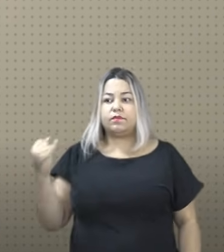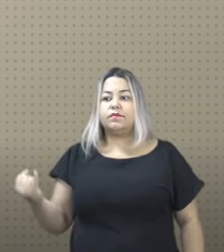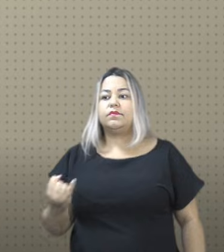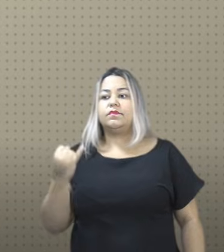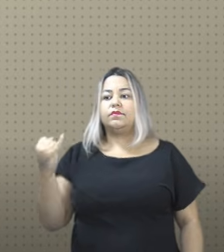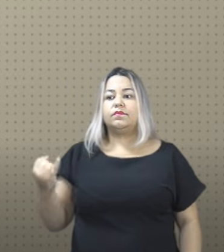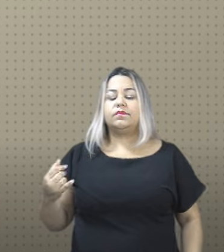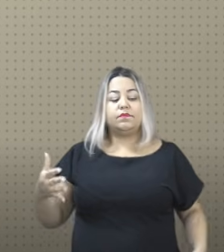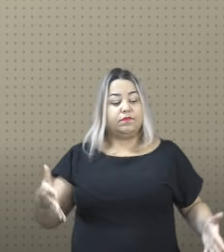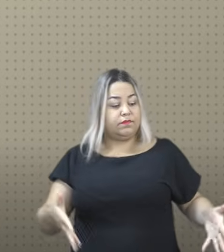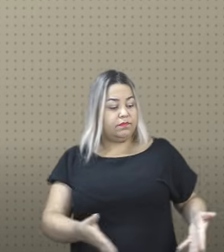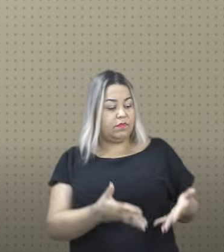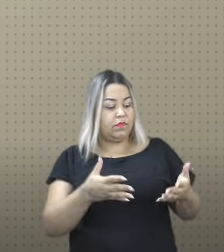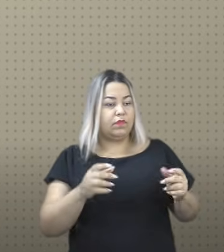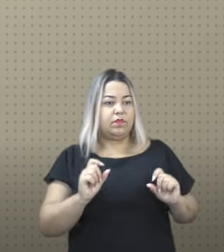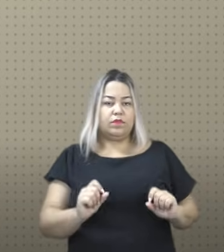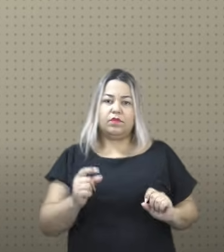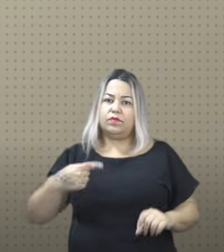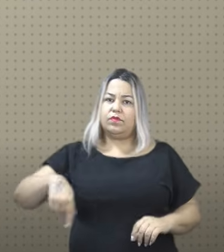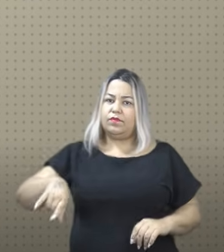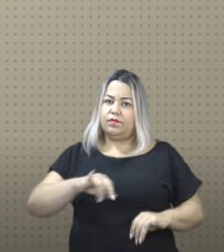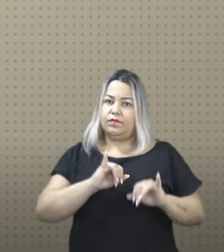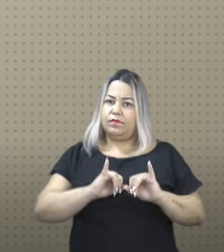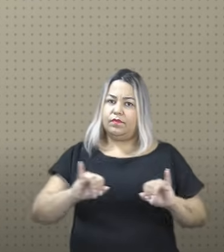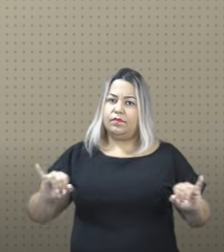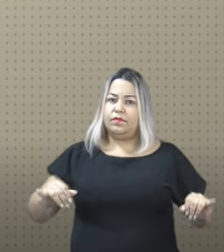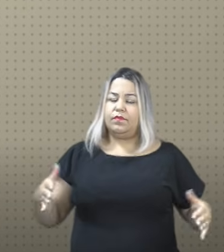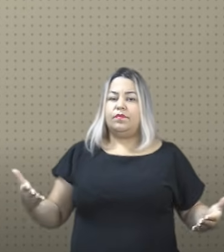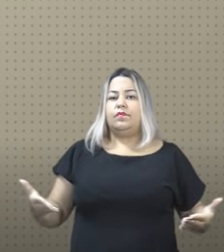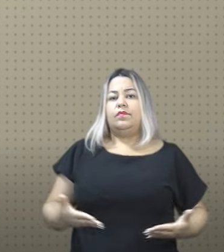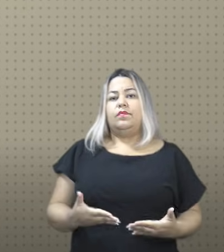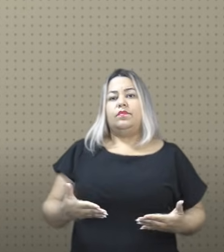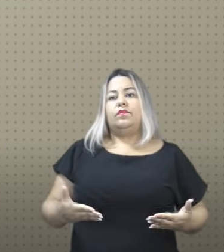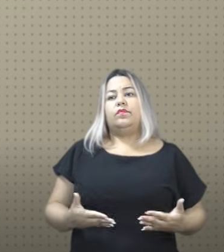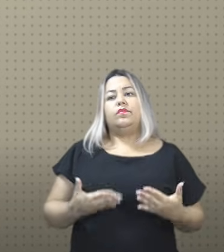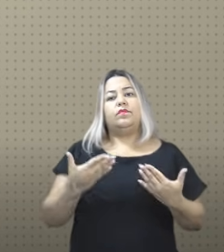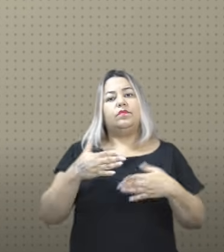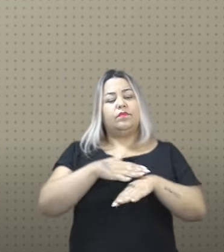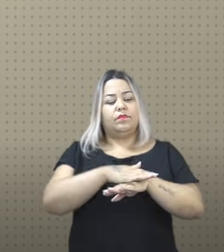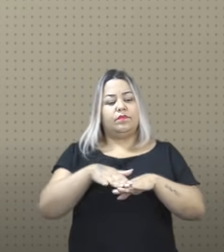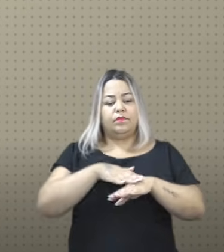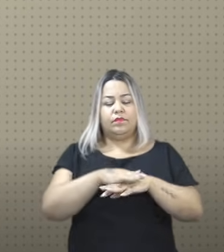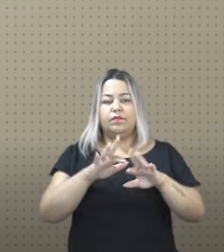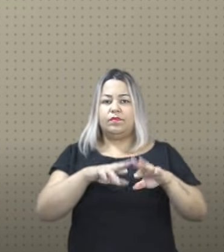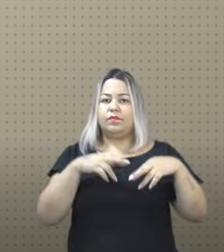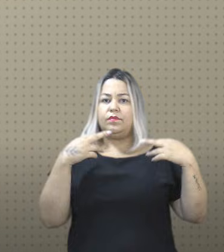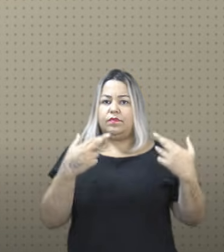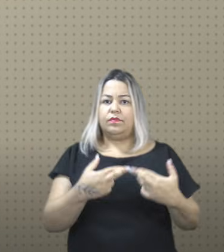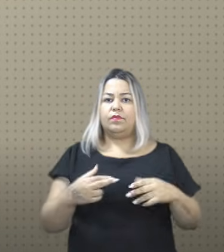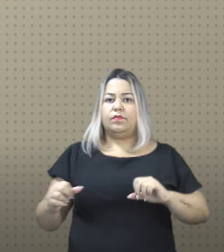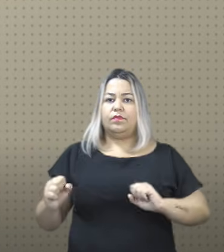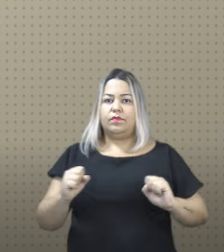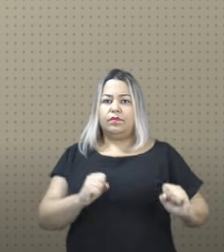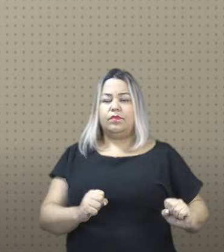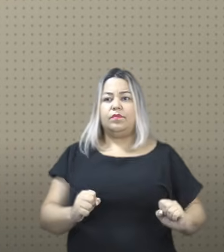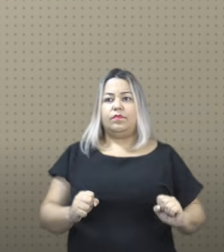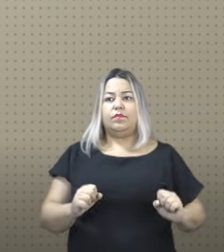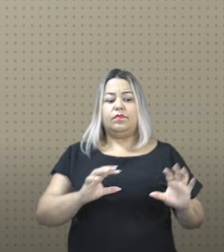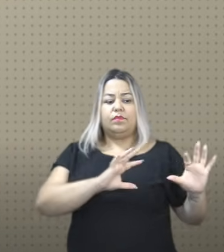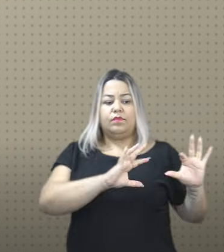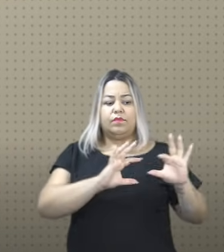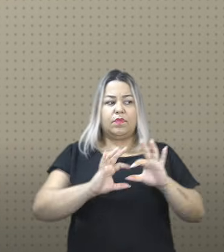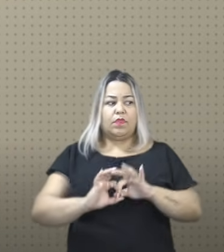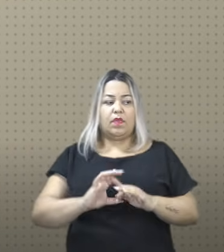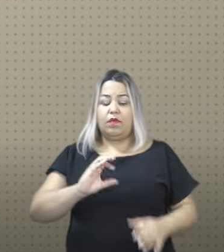uma iniciativa importante, e nós vamos divulgar agora o fruto dessa conversa, dessa reunião, para que a gente possa, no contexto da